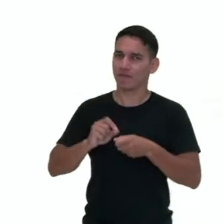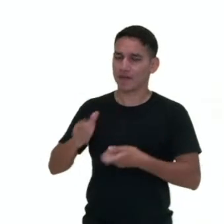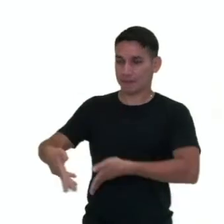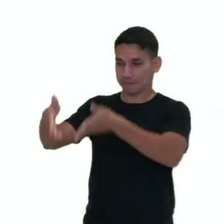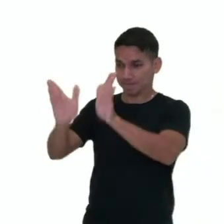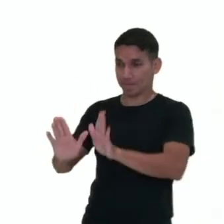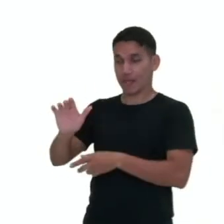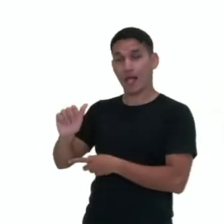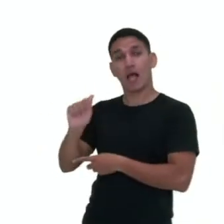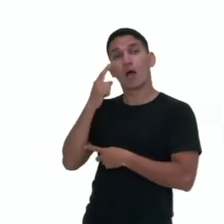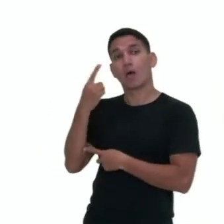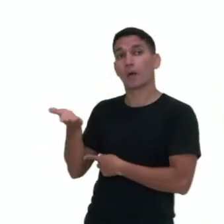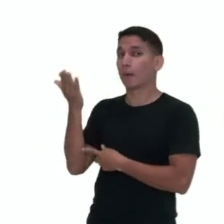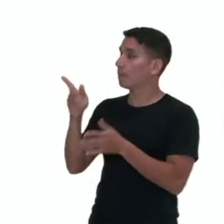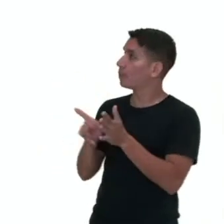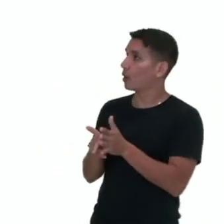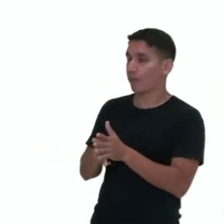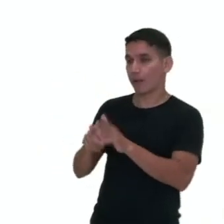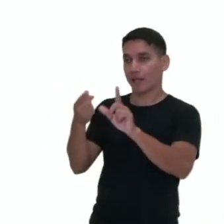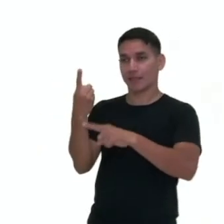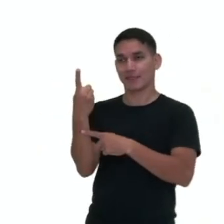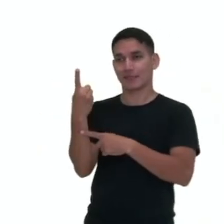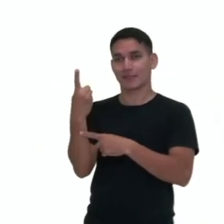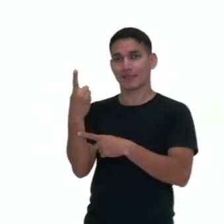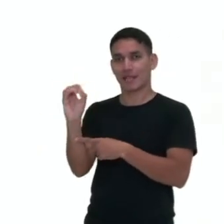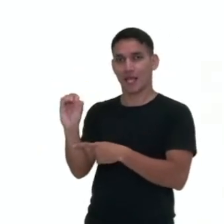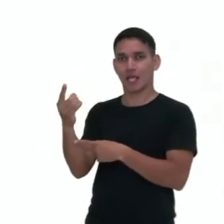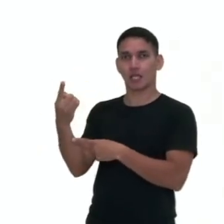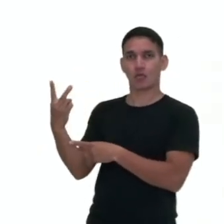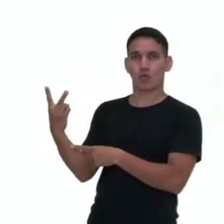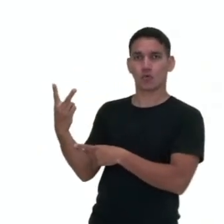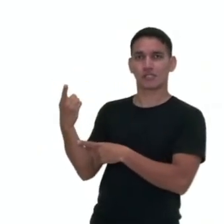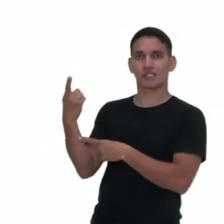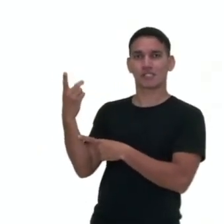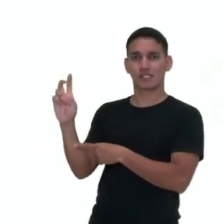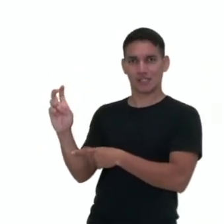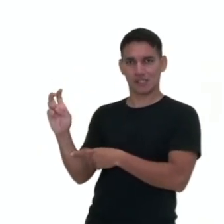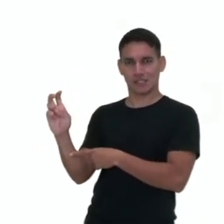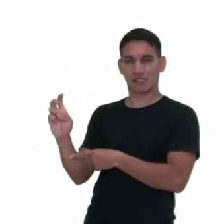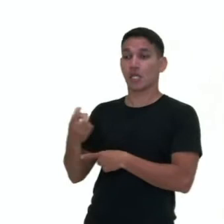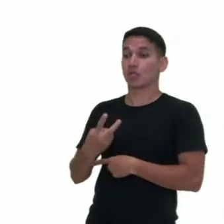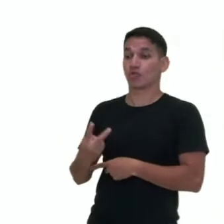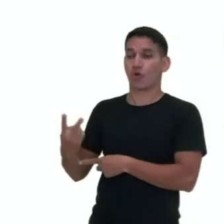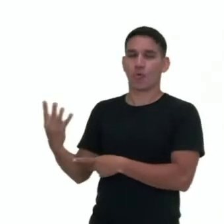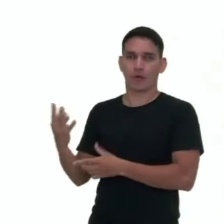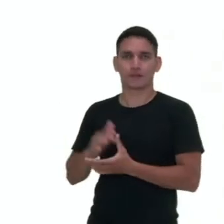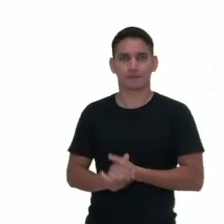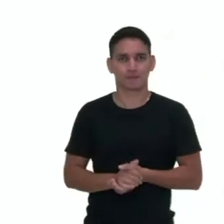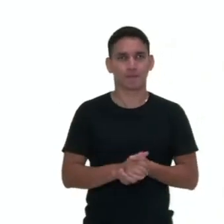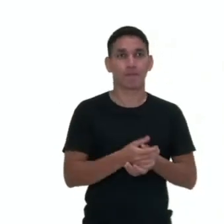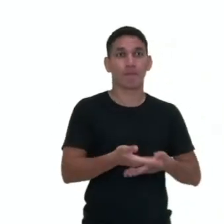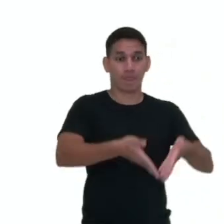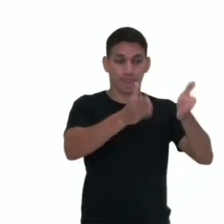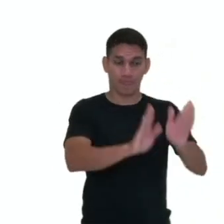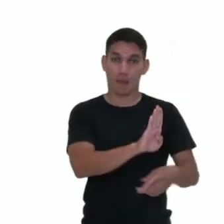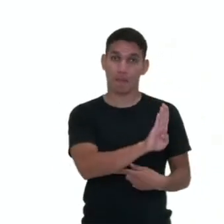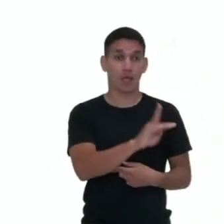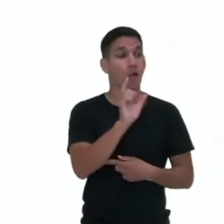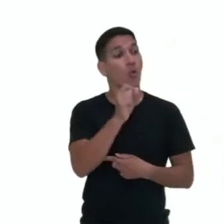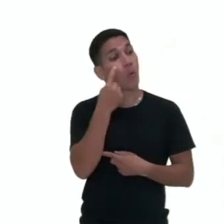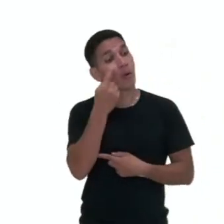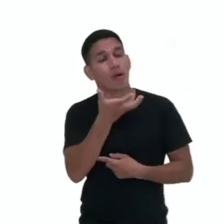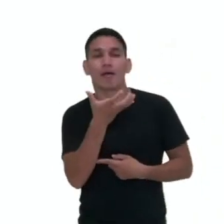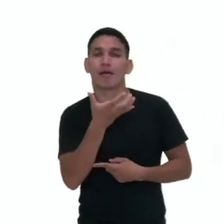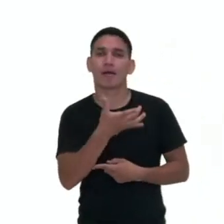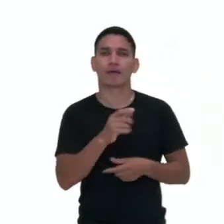ficou sendo representada por 10, 12, 15, 2, 2 e 4. A segunda matriz pela quantidade que eu pretendo, né, que eu pretendo